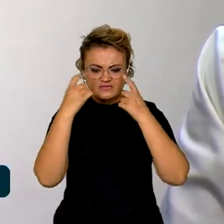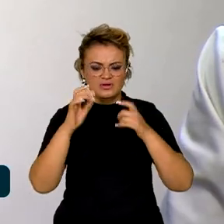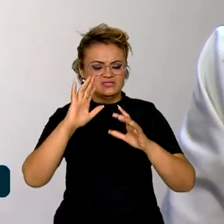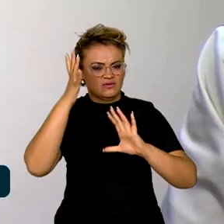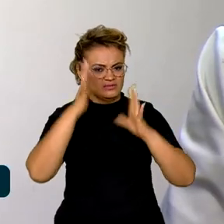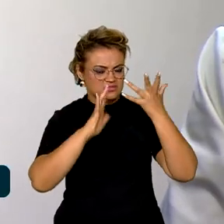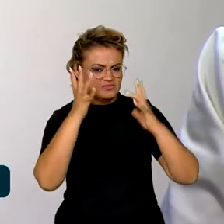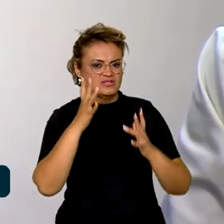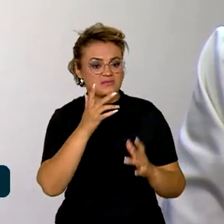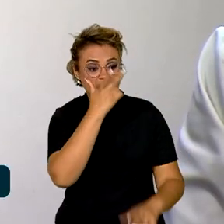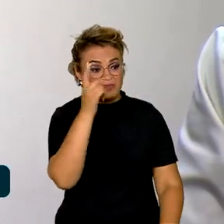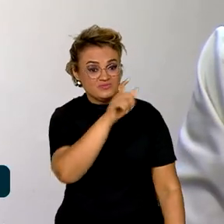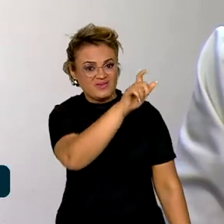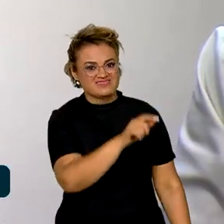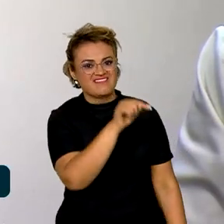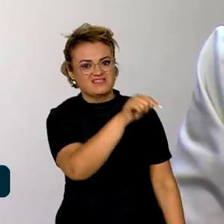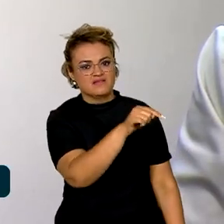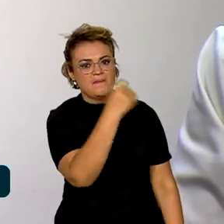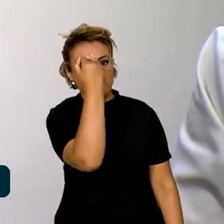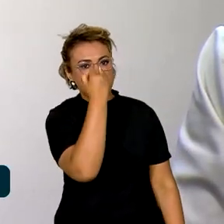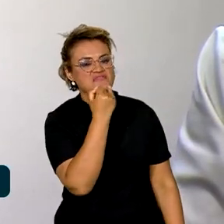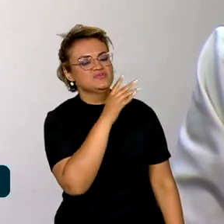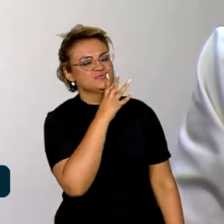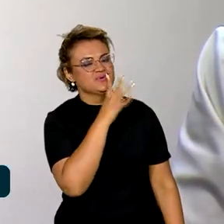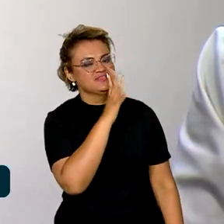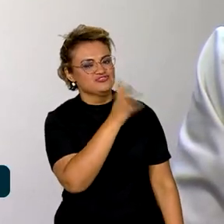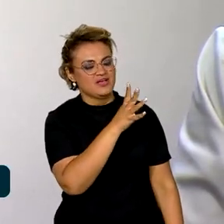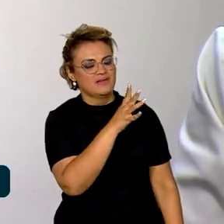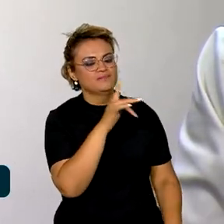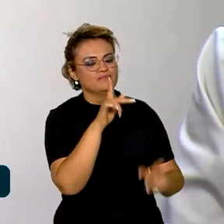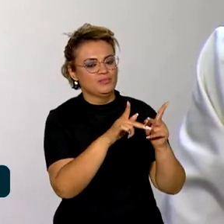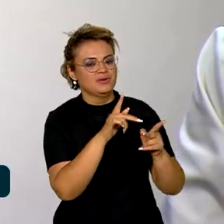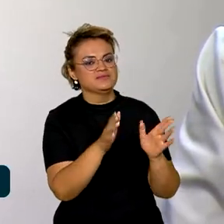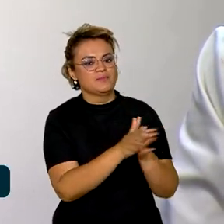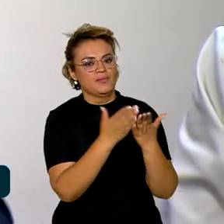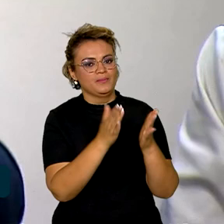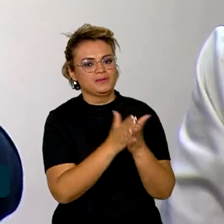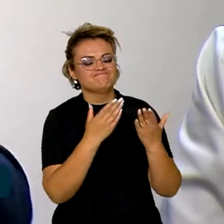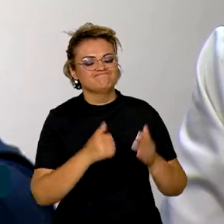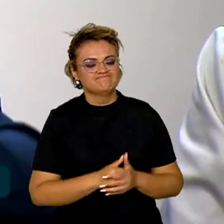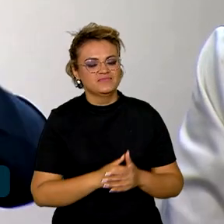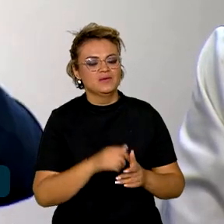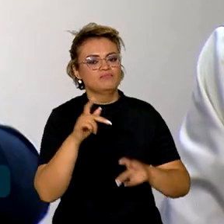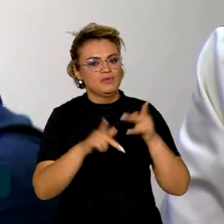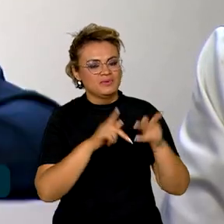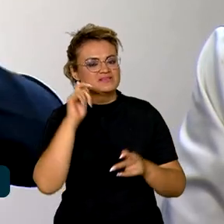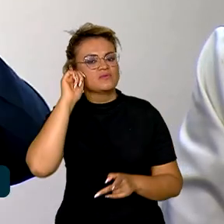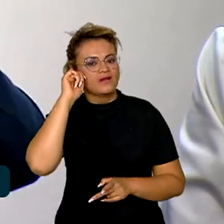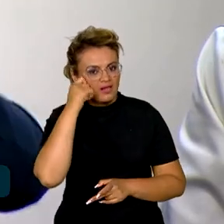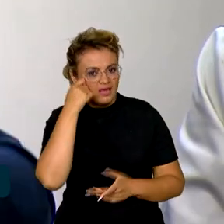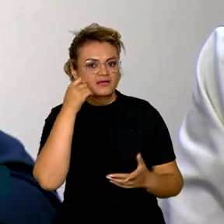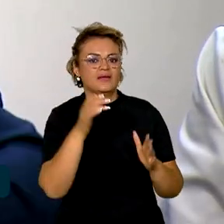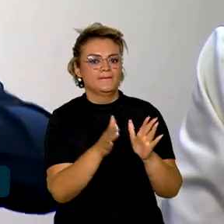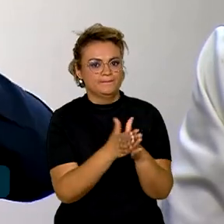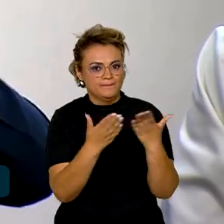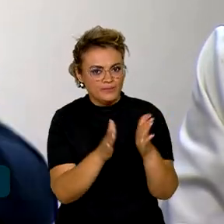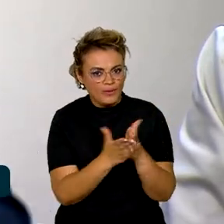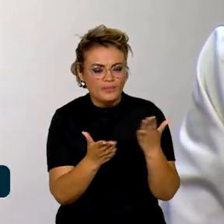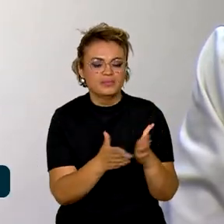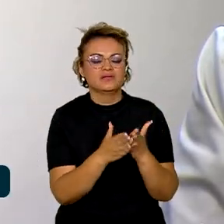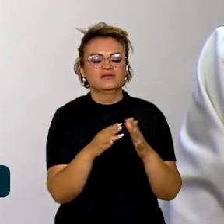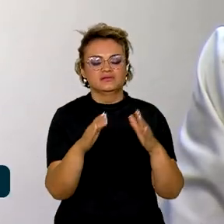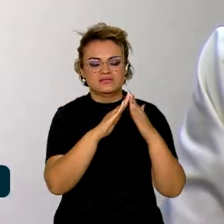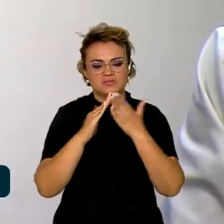para um público específico, que é a população mais pobre, que é a população negra e pobre